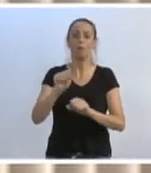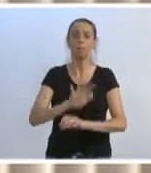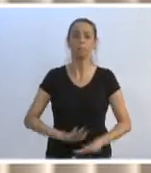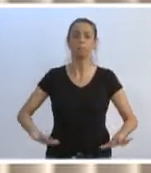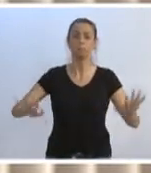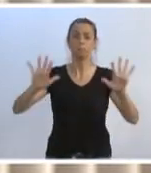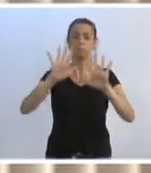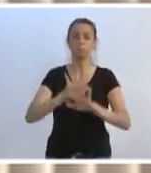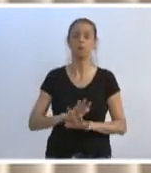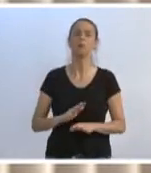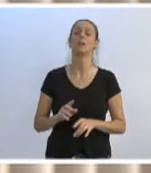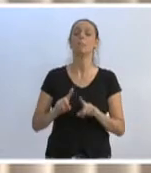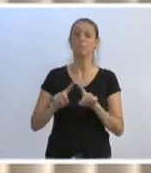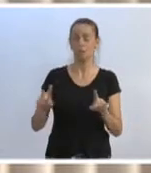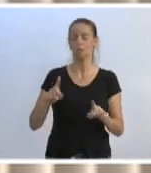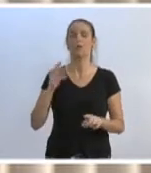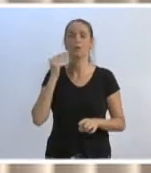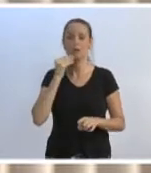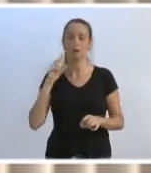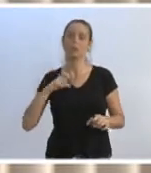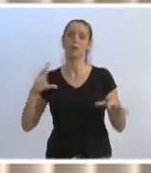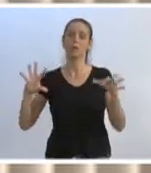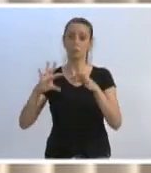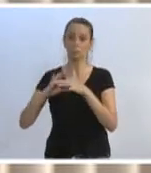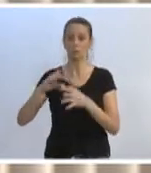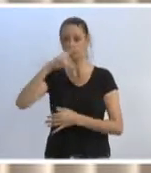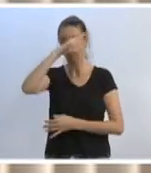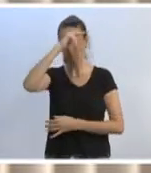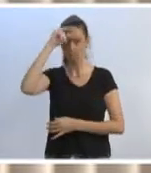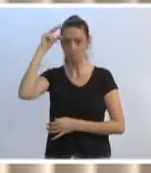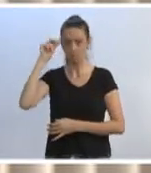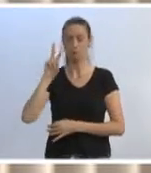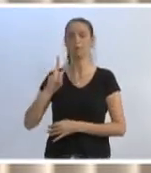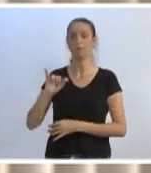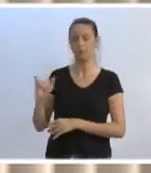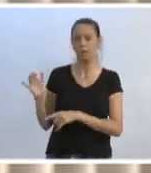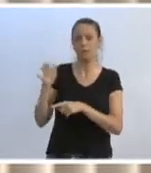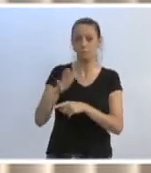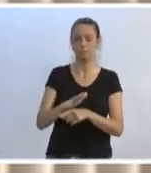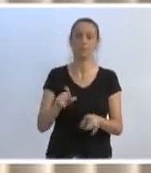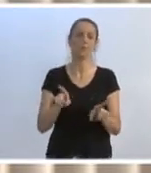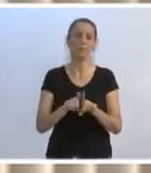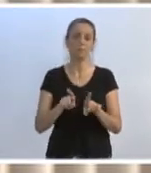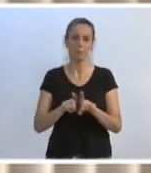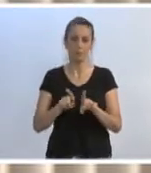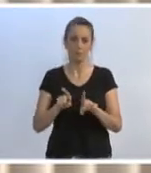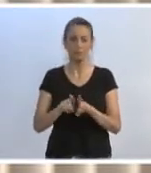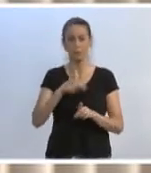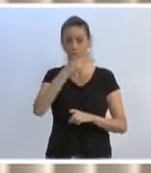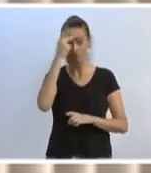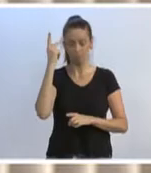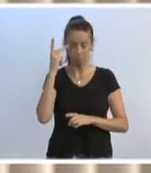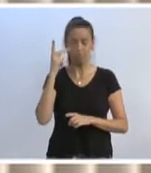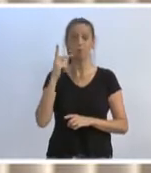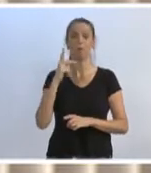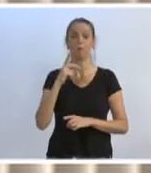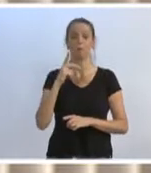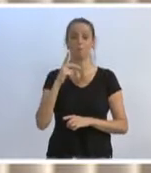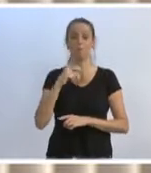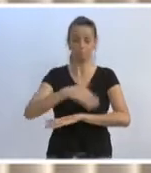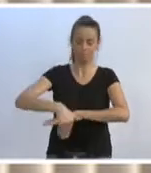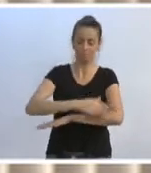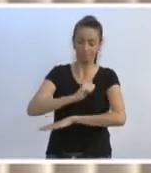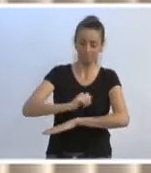organizada pela prefeitura municipal onde vai ter que ter um check list para que não só os municípios mas também as empresas que prestam